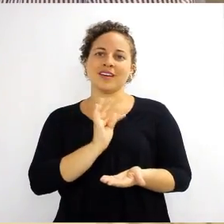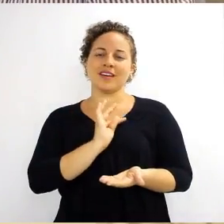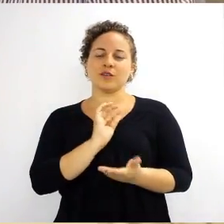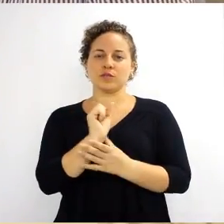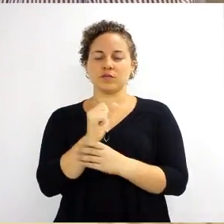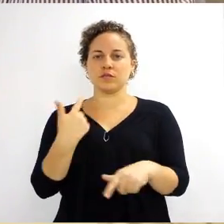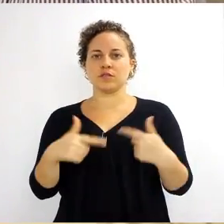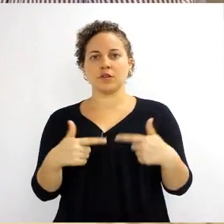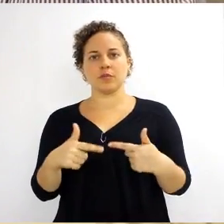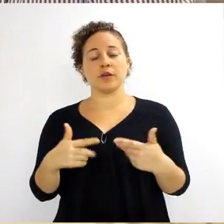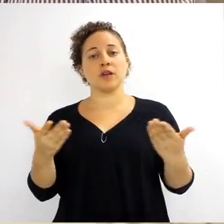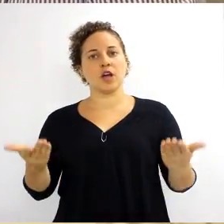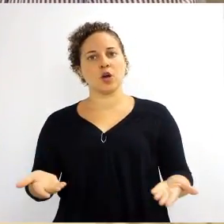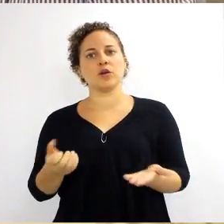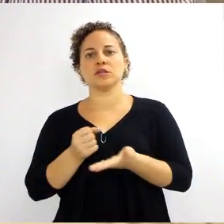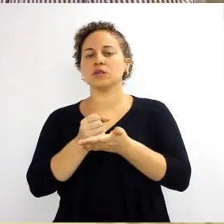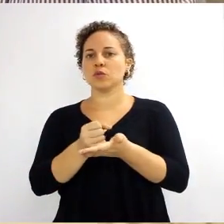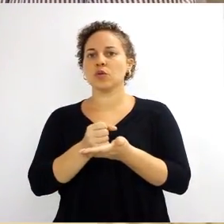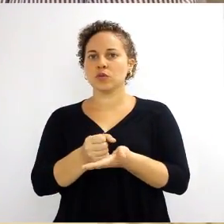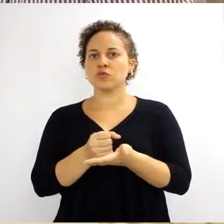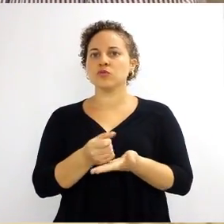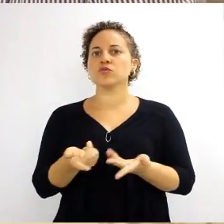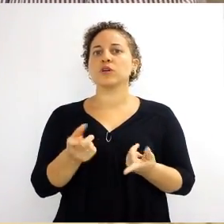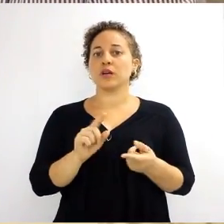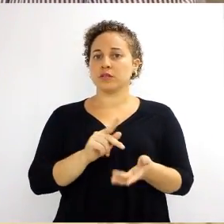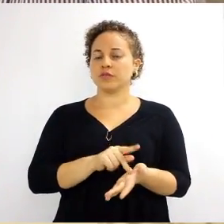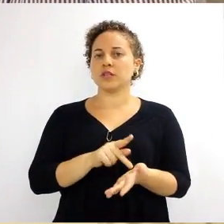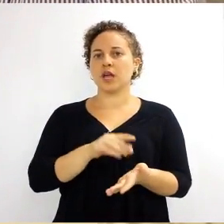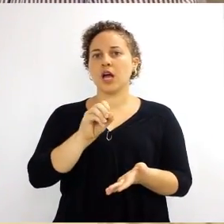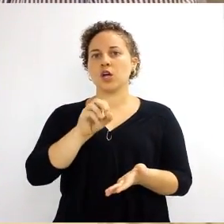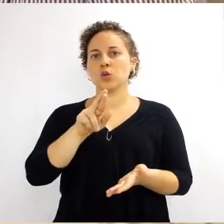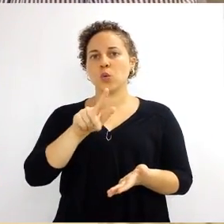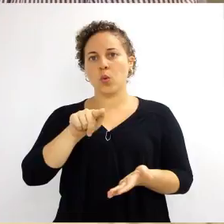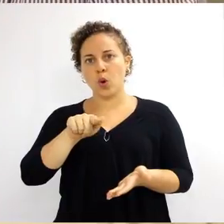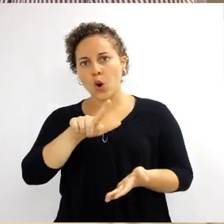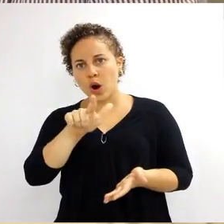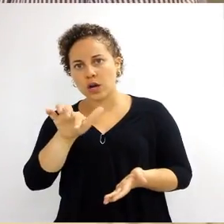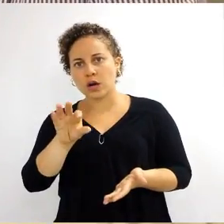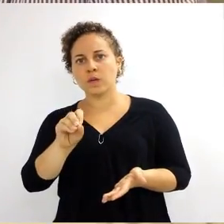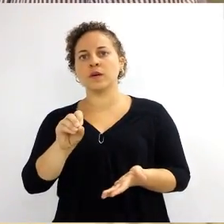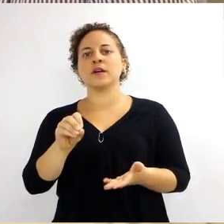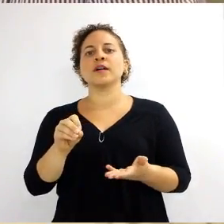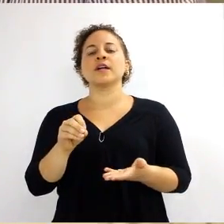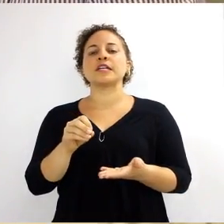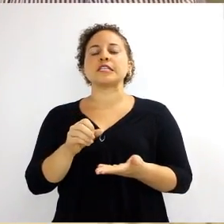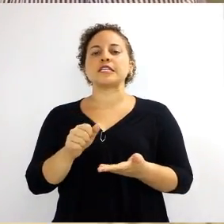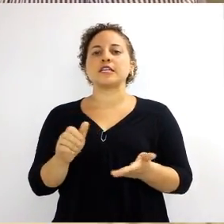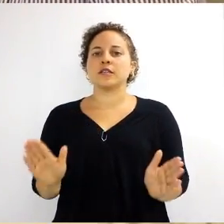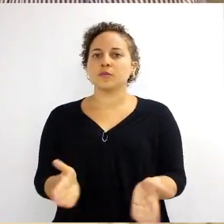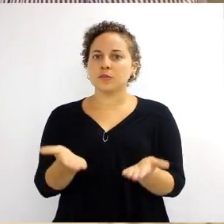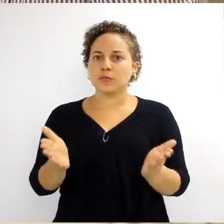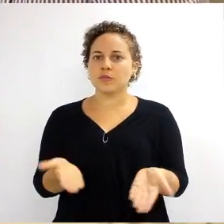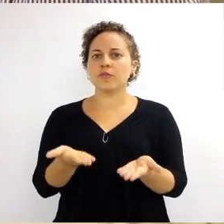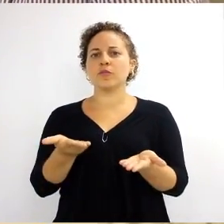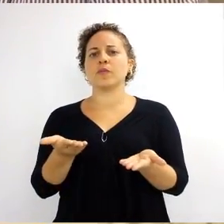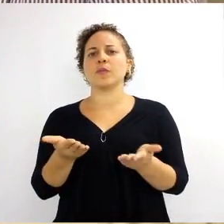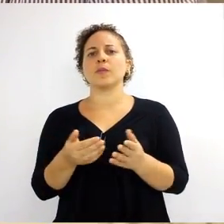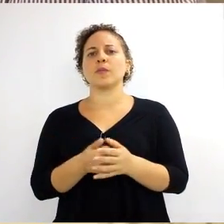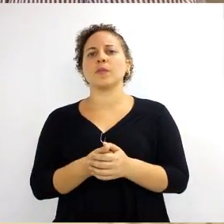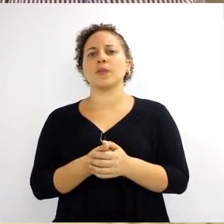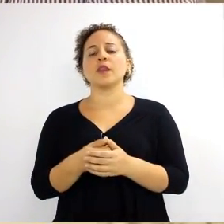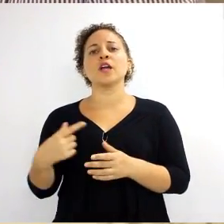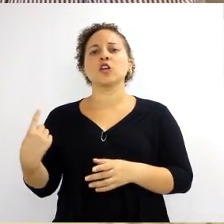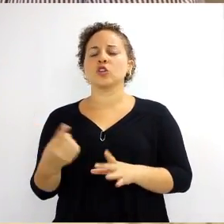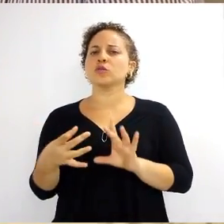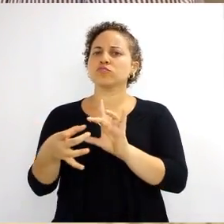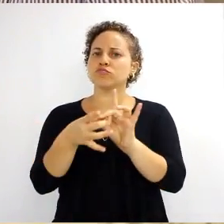Porém, o órgão tem nos auxiliado bastante. Quando nós temos algum problema, o órgão é que nos dá apoio, né? E nós trabalhamos